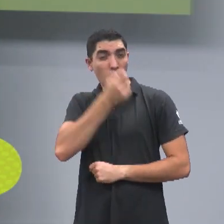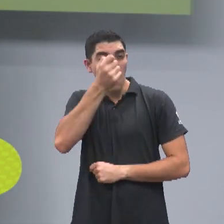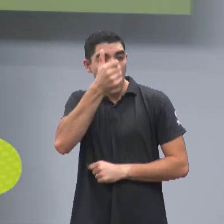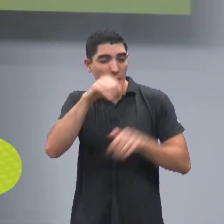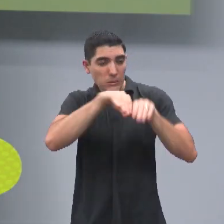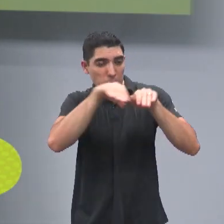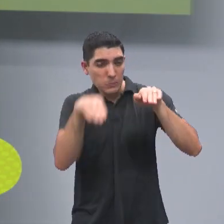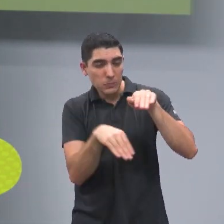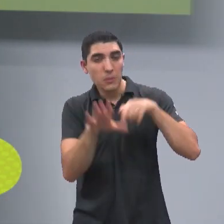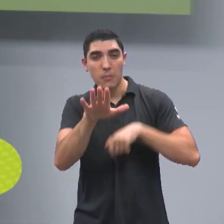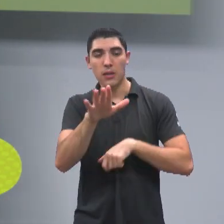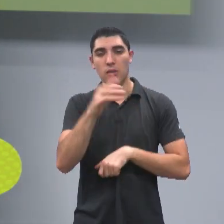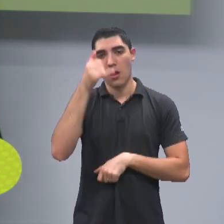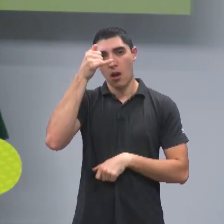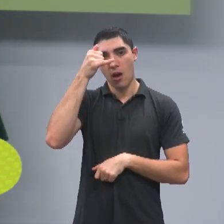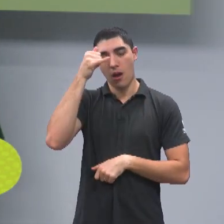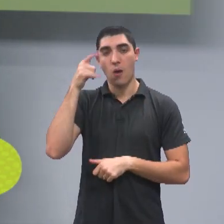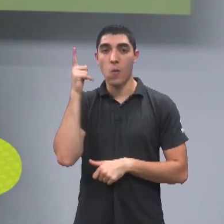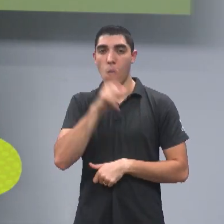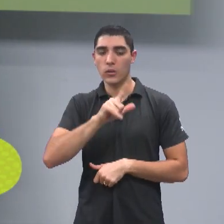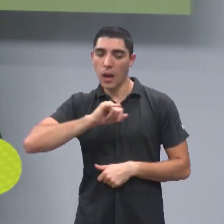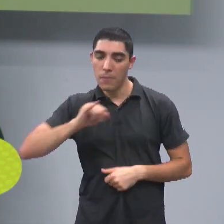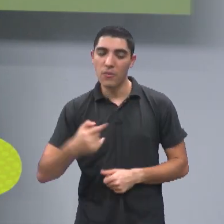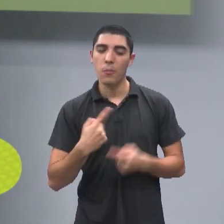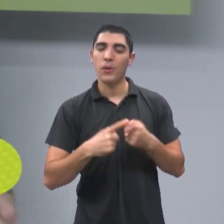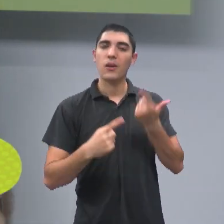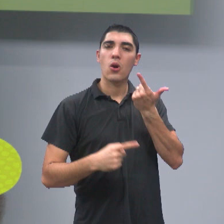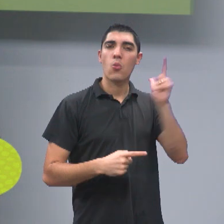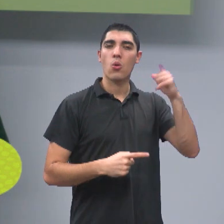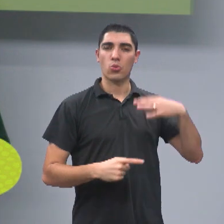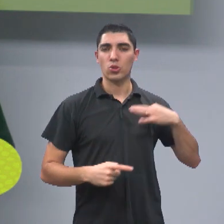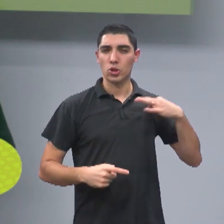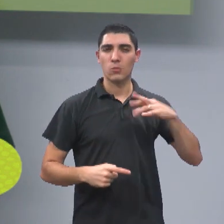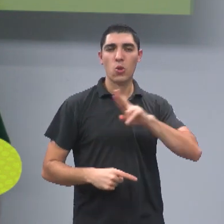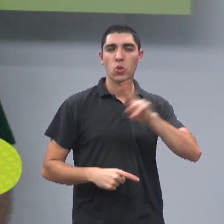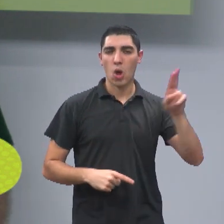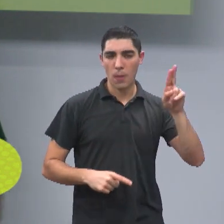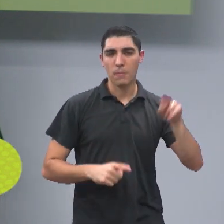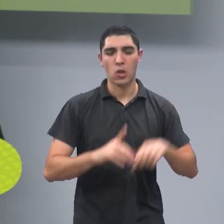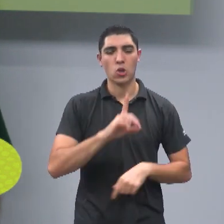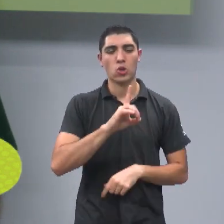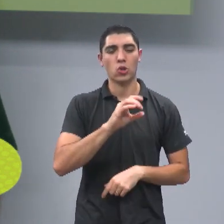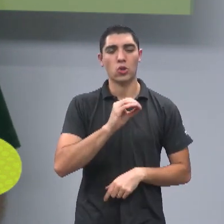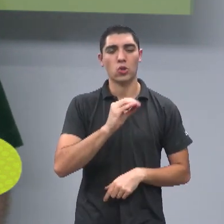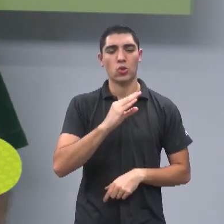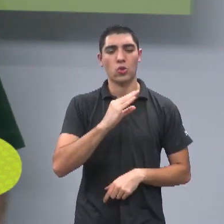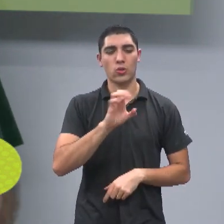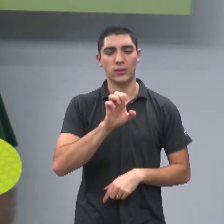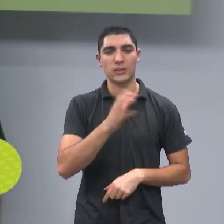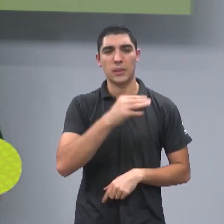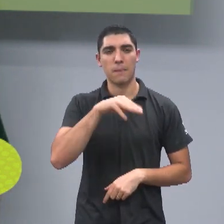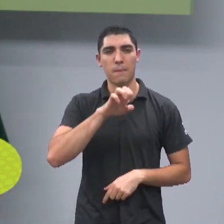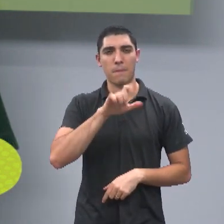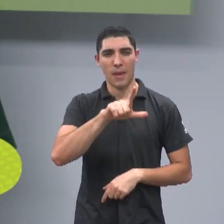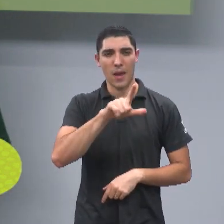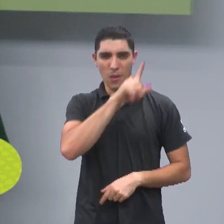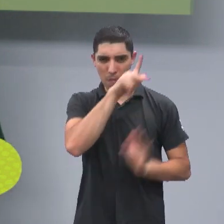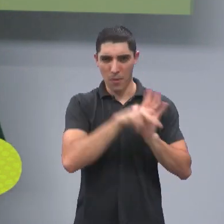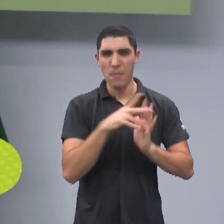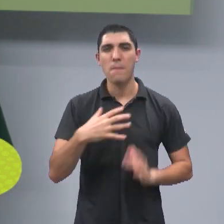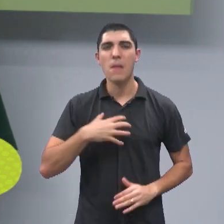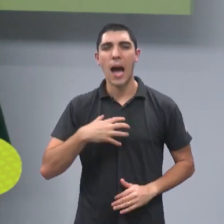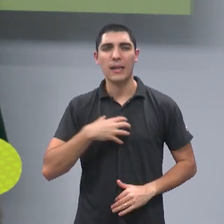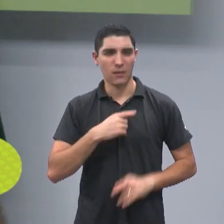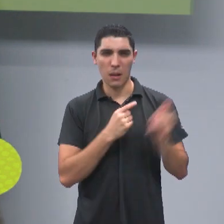no grupo tinha o Docimel da Bahia, que era o fiel da balança e apanhou de todo mundo no